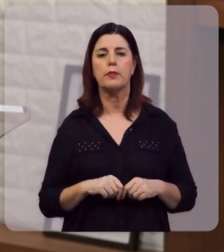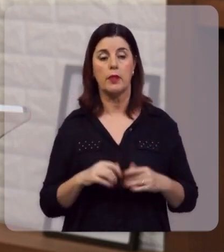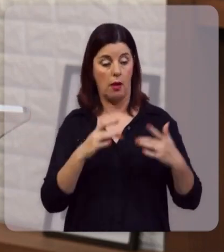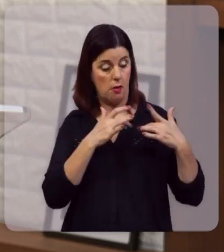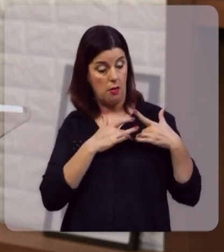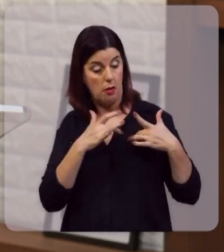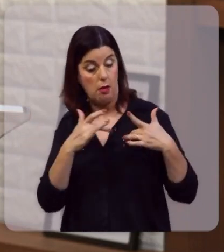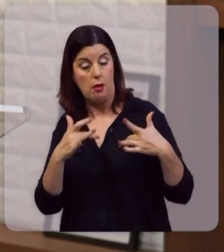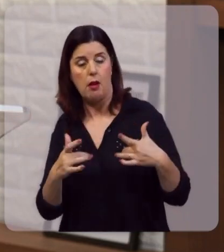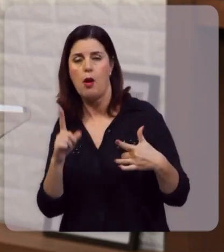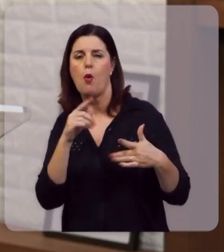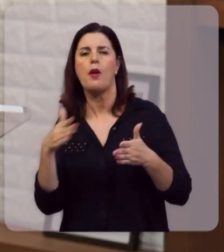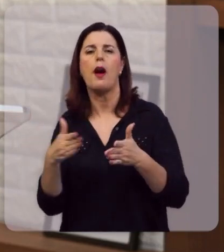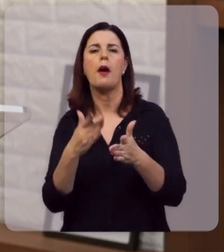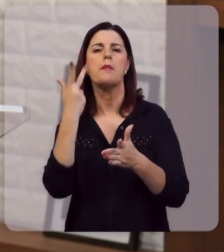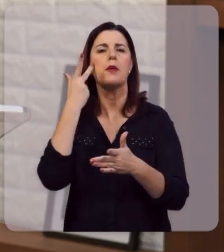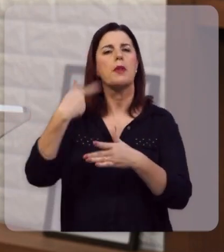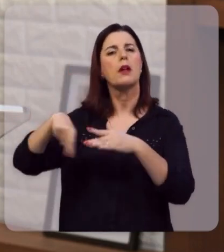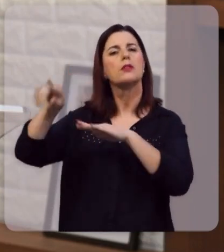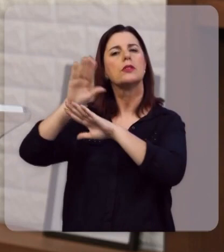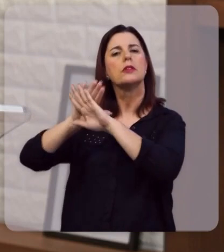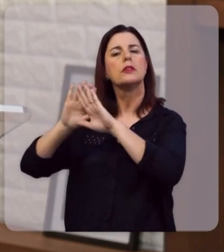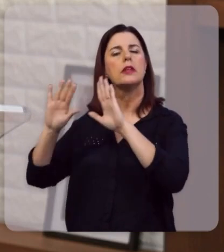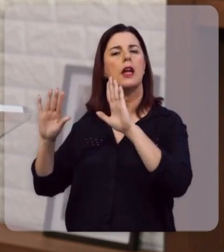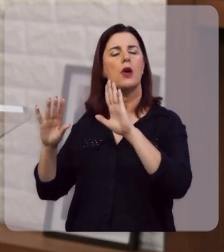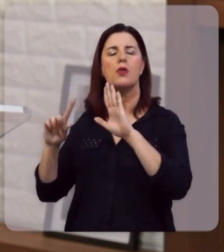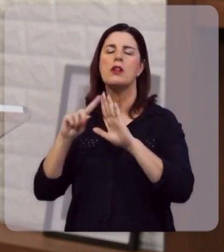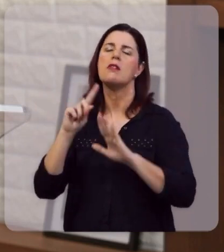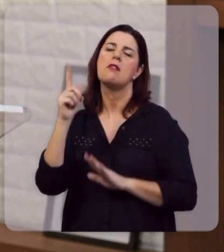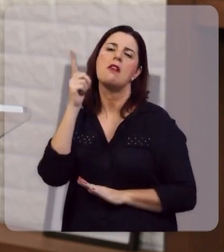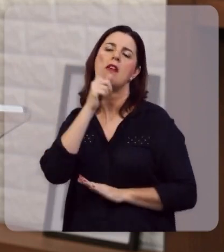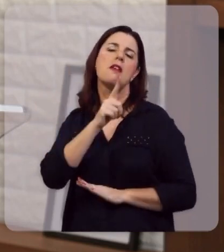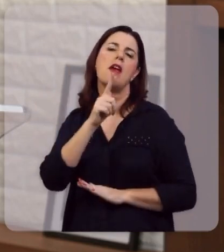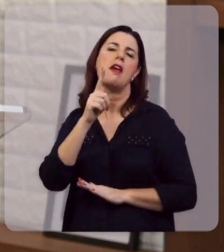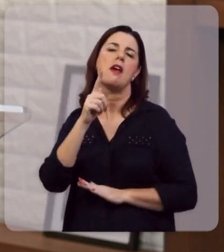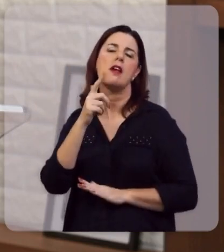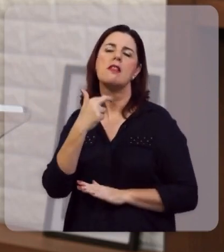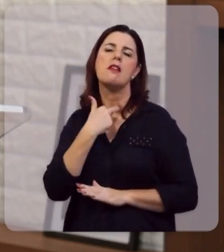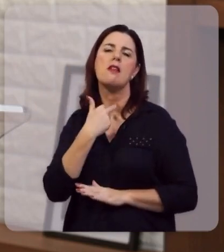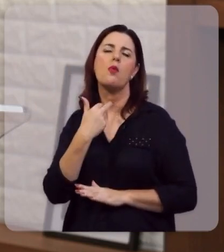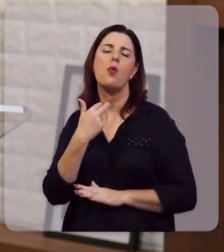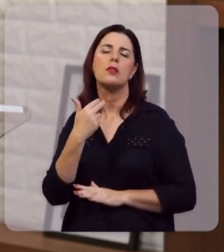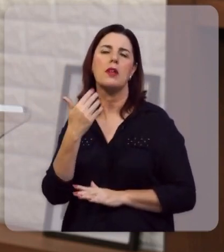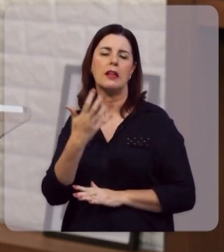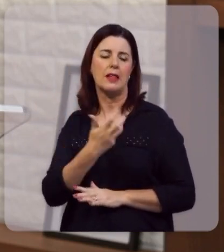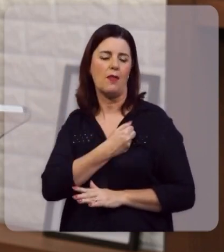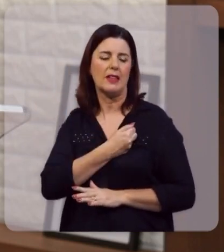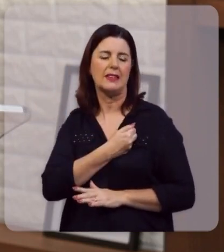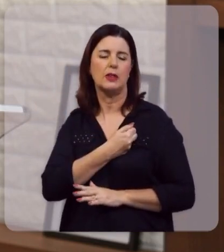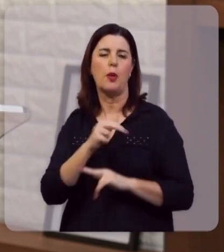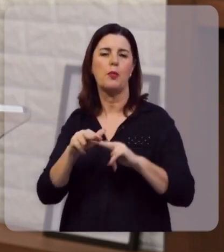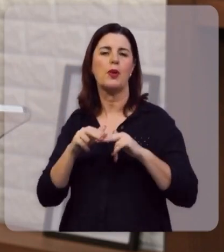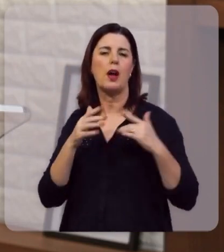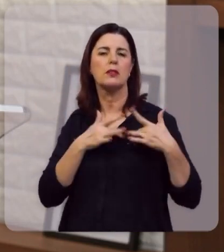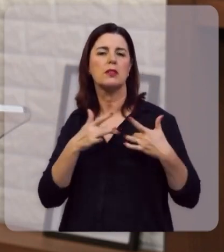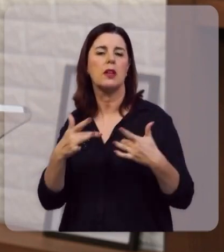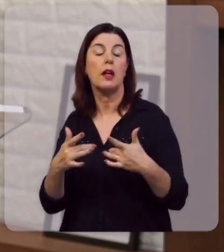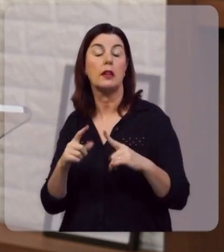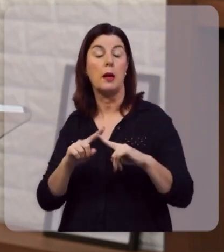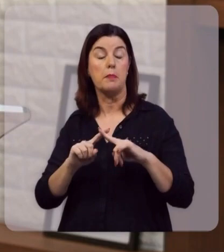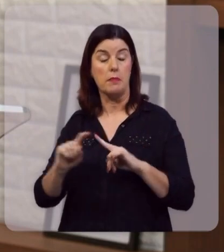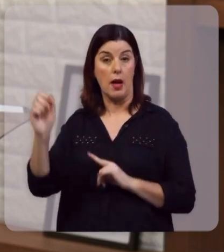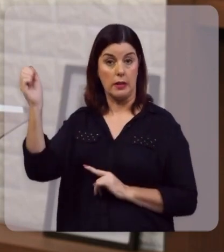A generosidade não é o caminho aberto para o céu. Ninguém é salvo porque é generoso. Mas se você é salvo pela